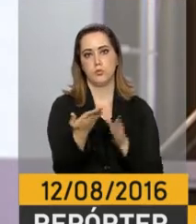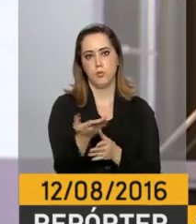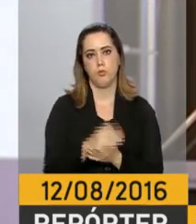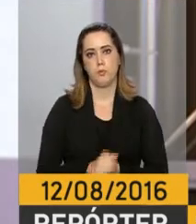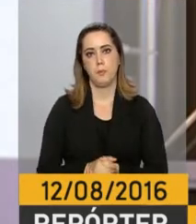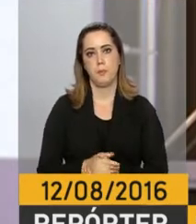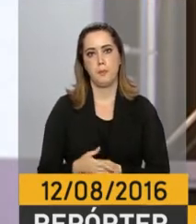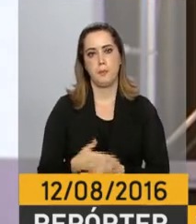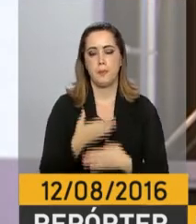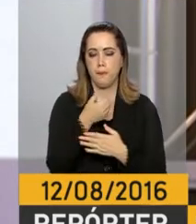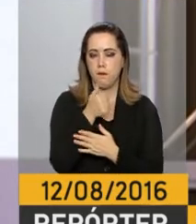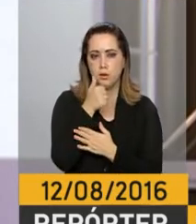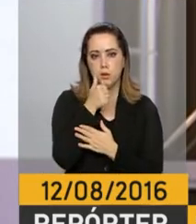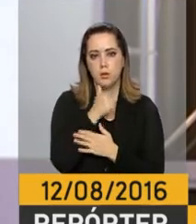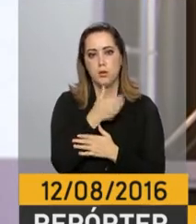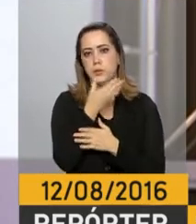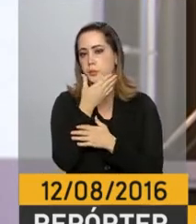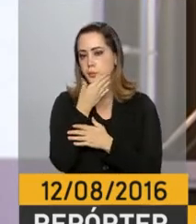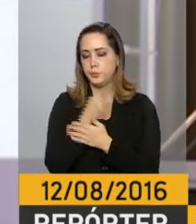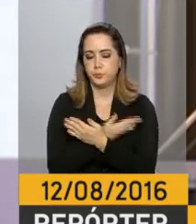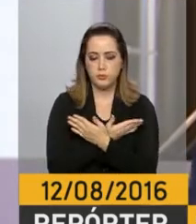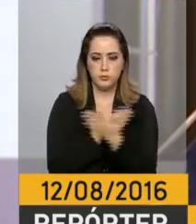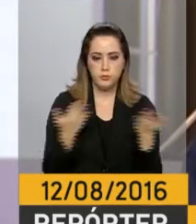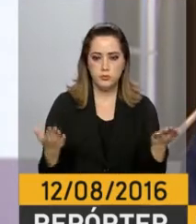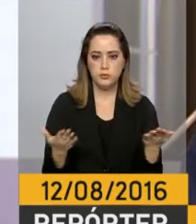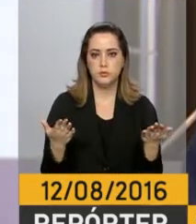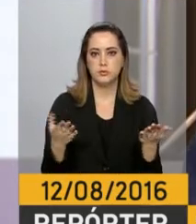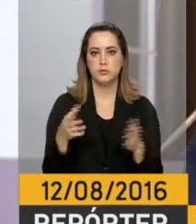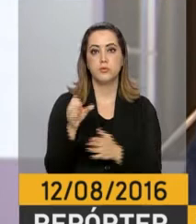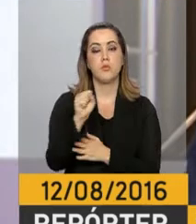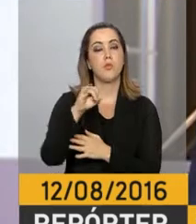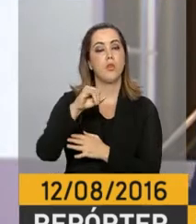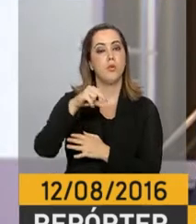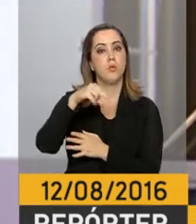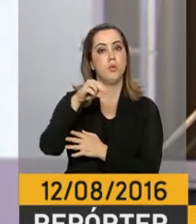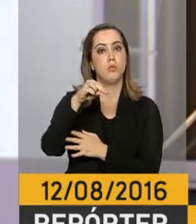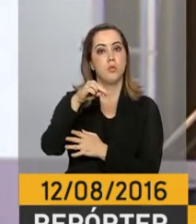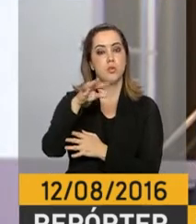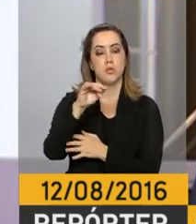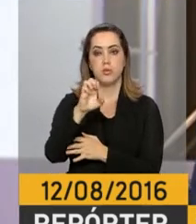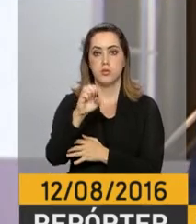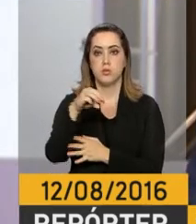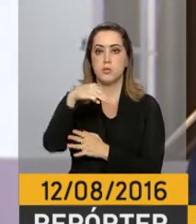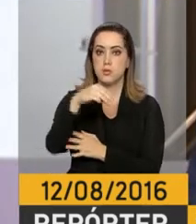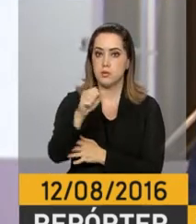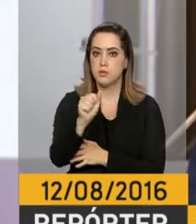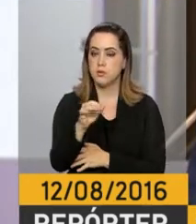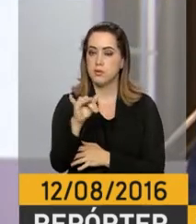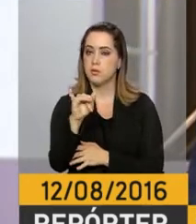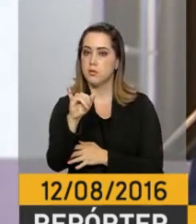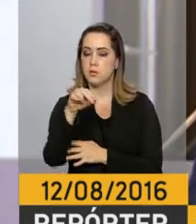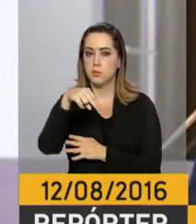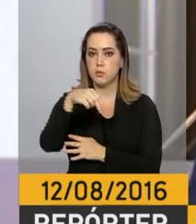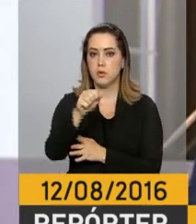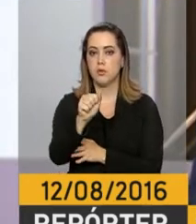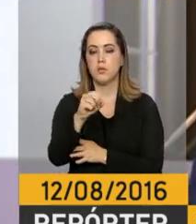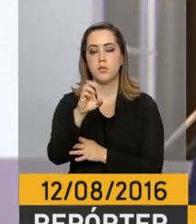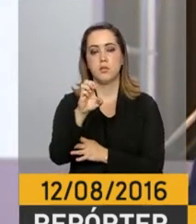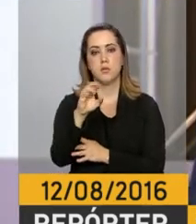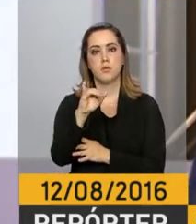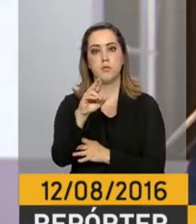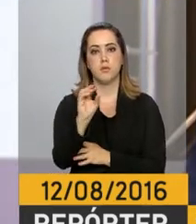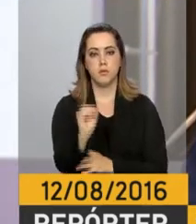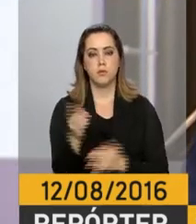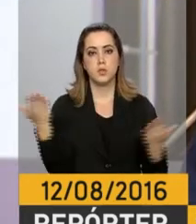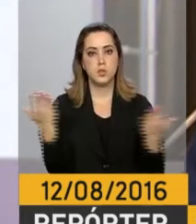Senhoras e senhores, o sistema financeiro nacional está hoje sólido, líquido, bem capitalizado